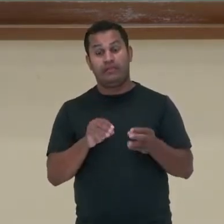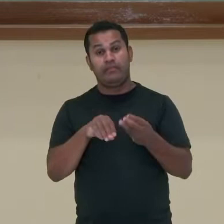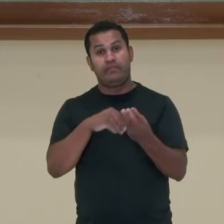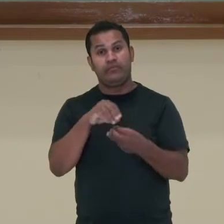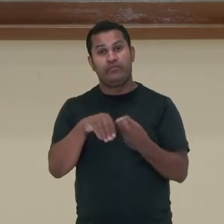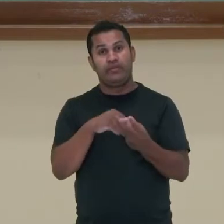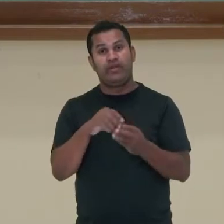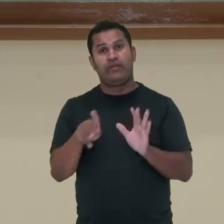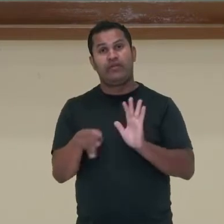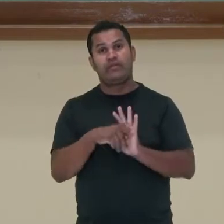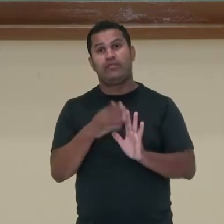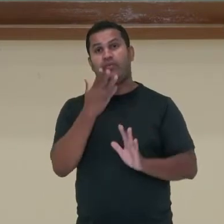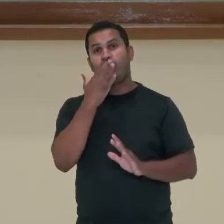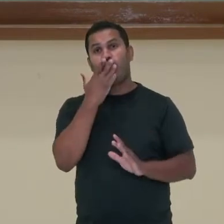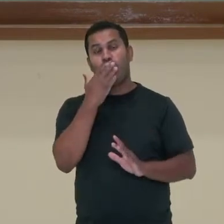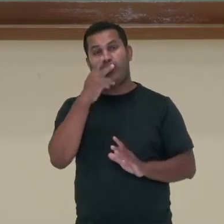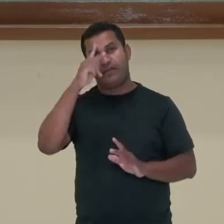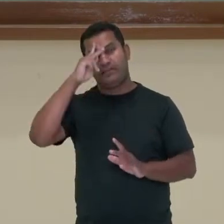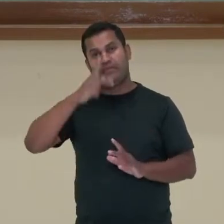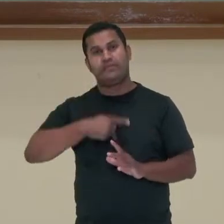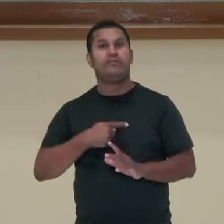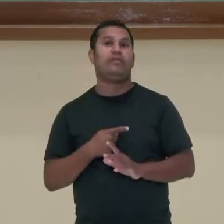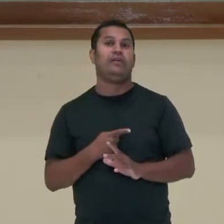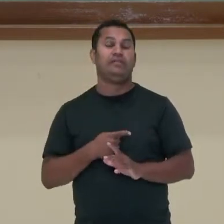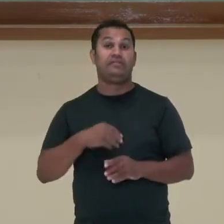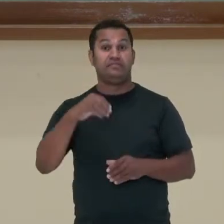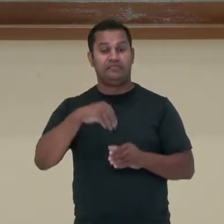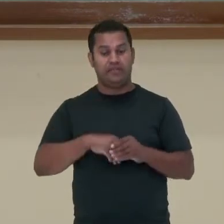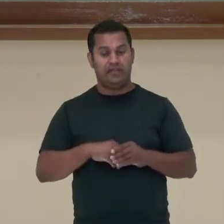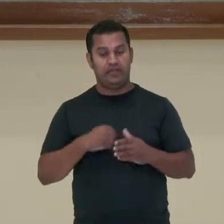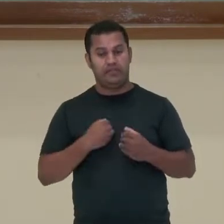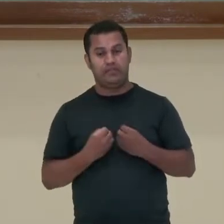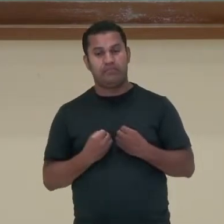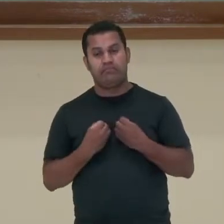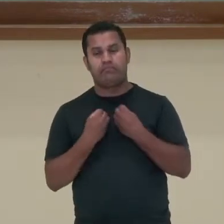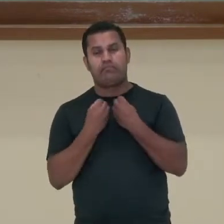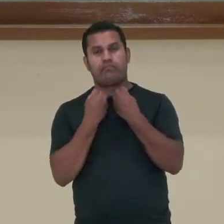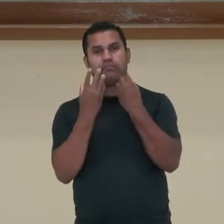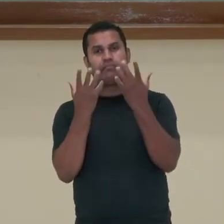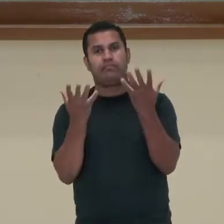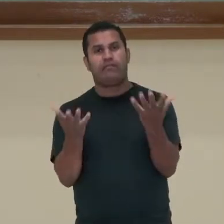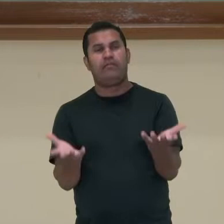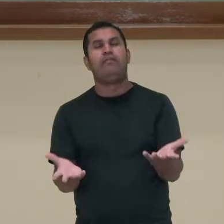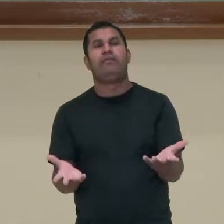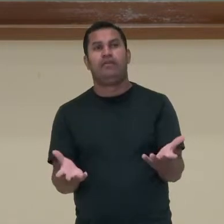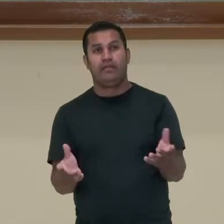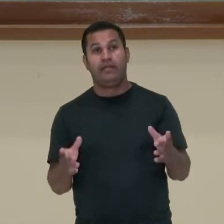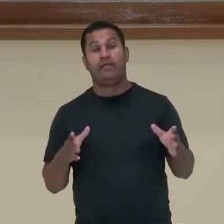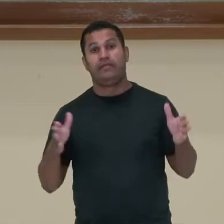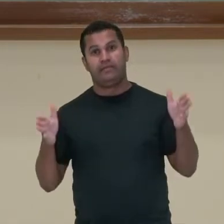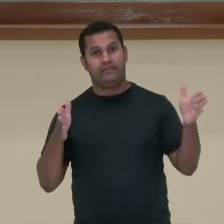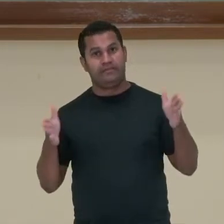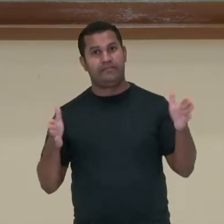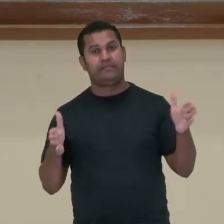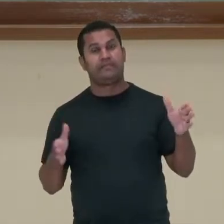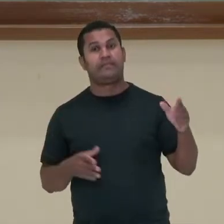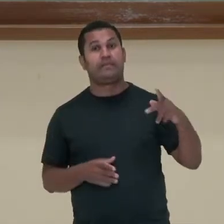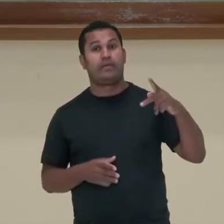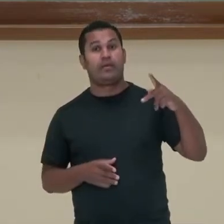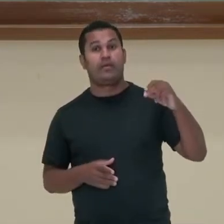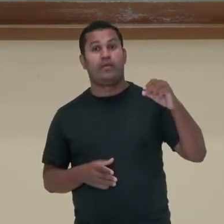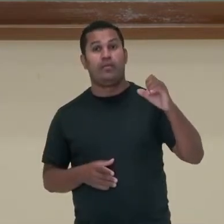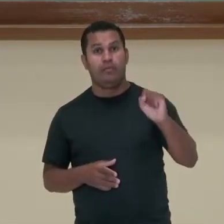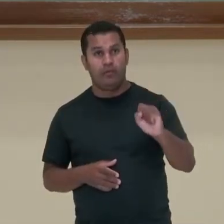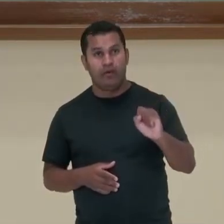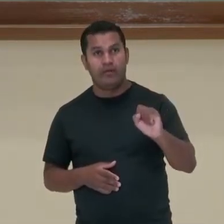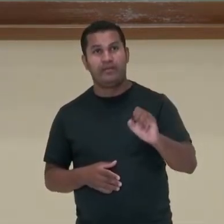desses movimentos vigentes. Então por isso que eles fizeram parte desse seleto grupo chamado de pós-impressionistas, que a gente vai conhecer a história agora